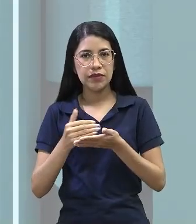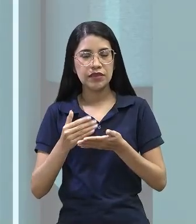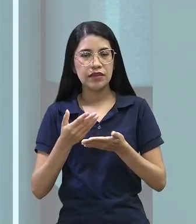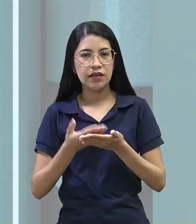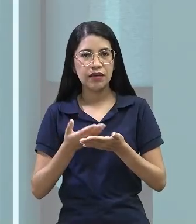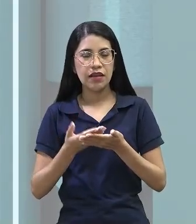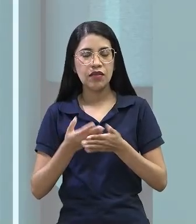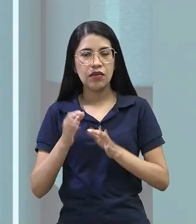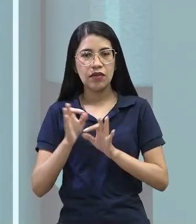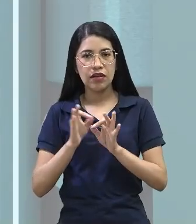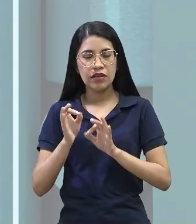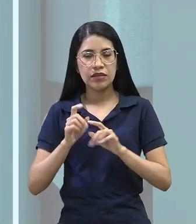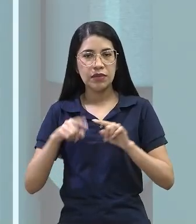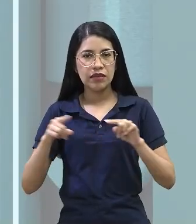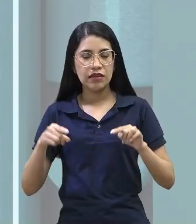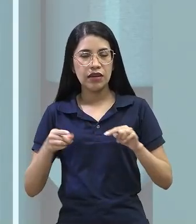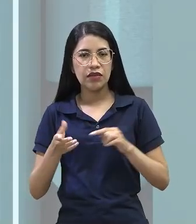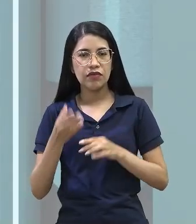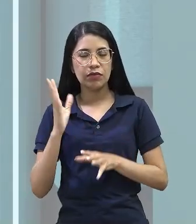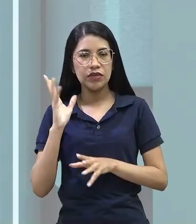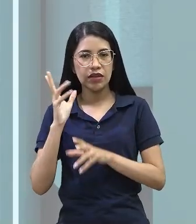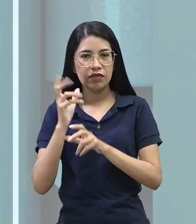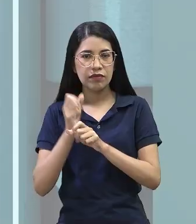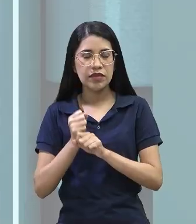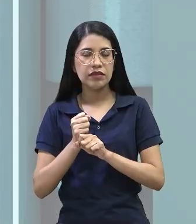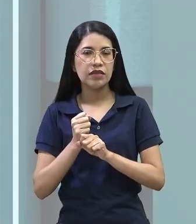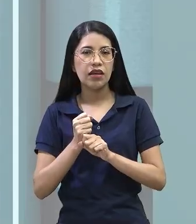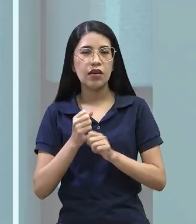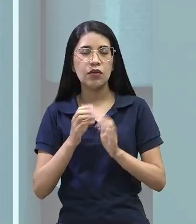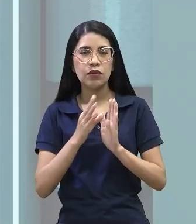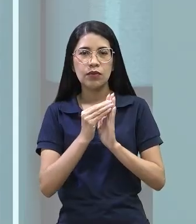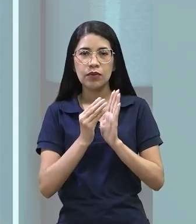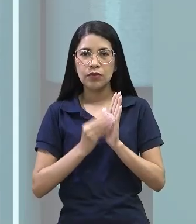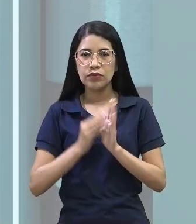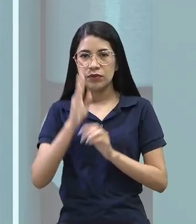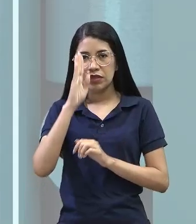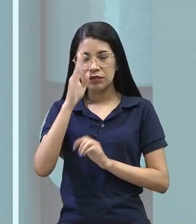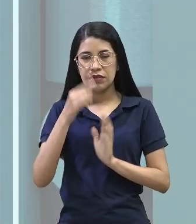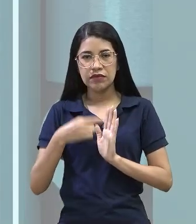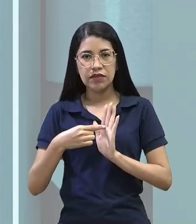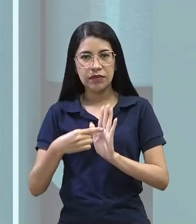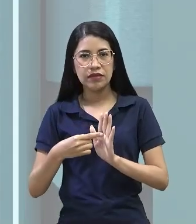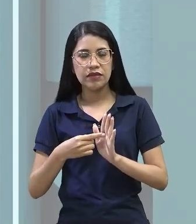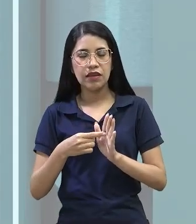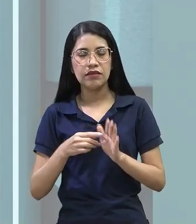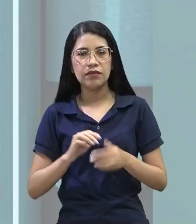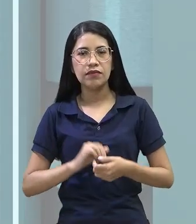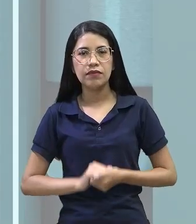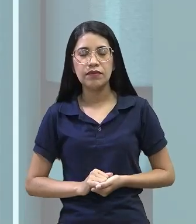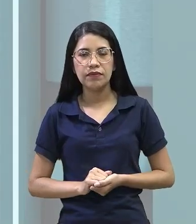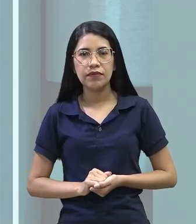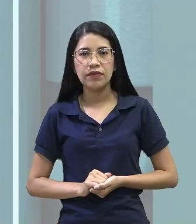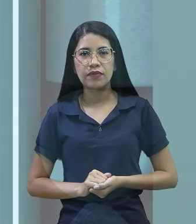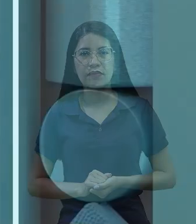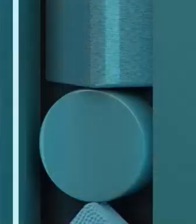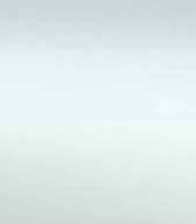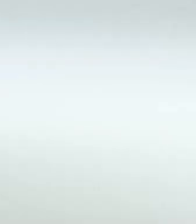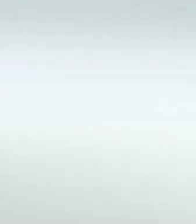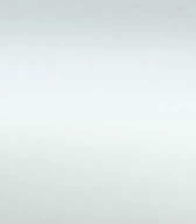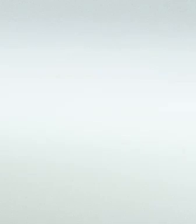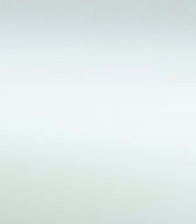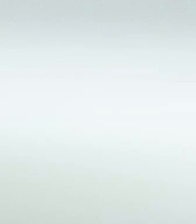abram os cadernos e vamos rever todos os principais tópicos trabalhados ao longo dessa unidade.